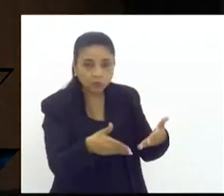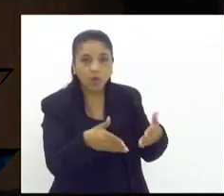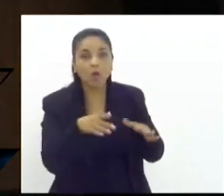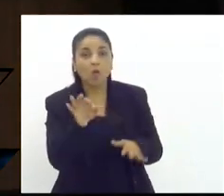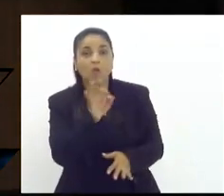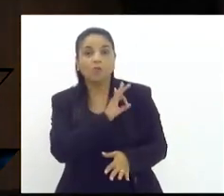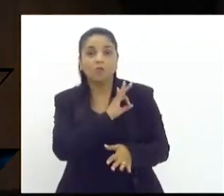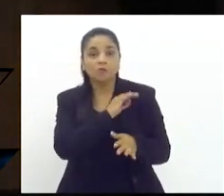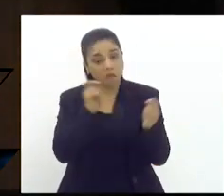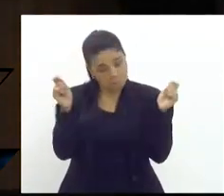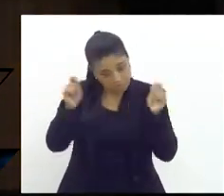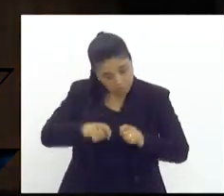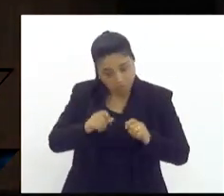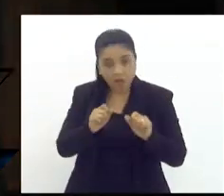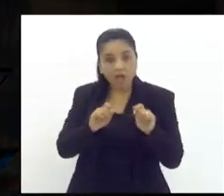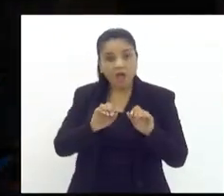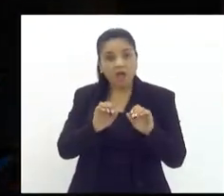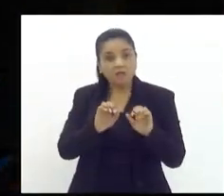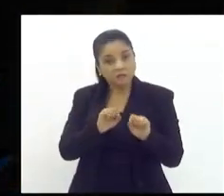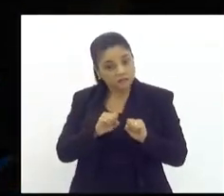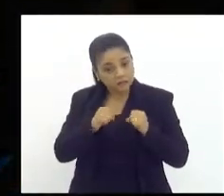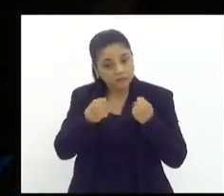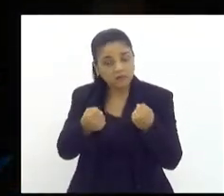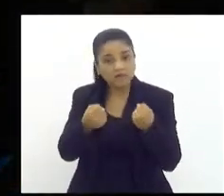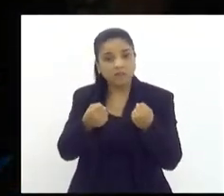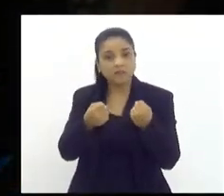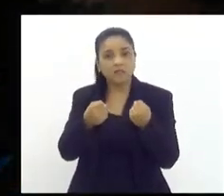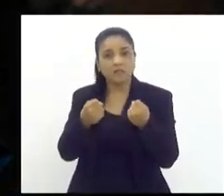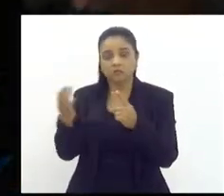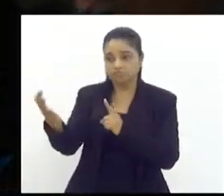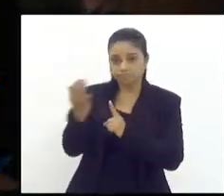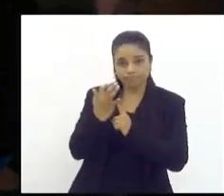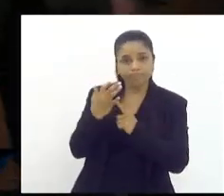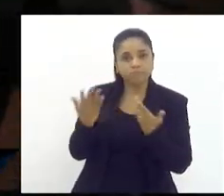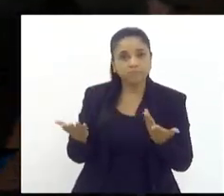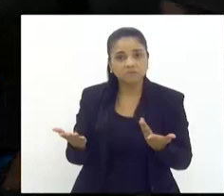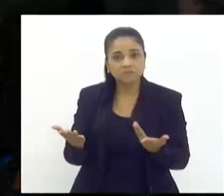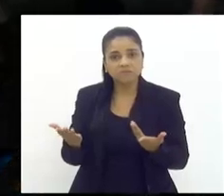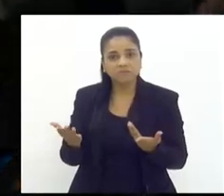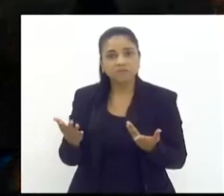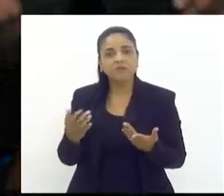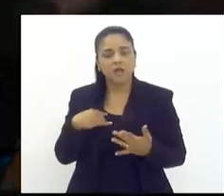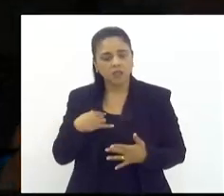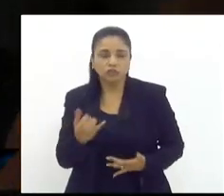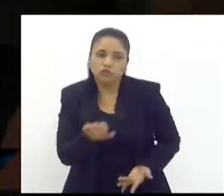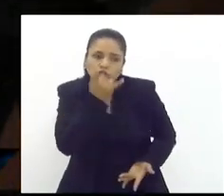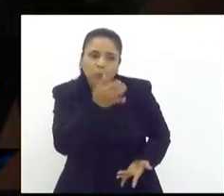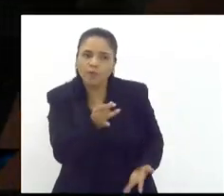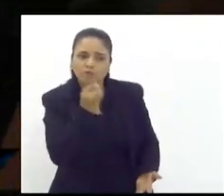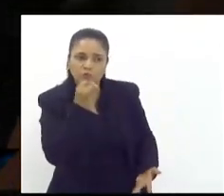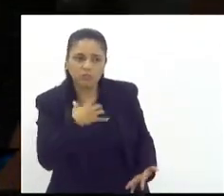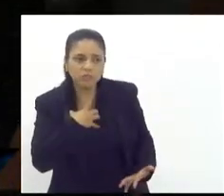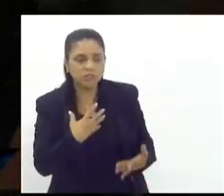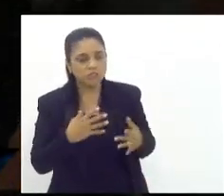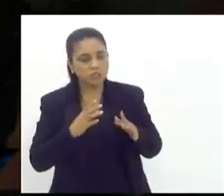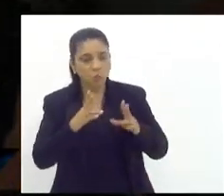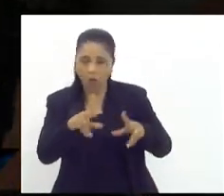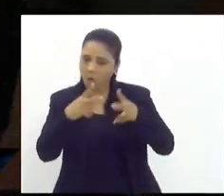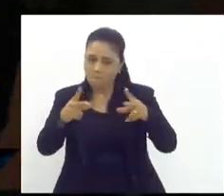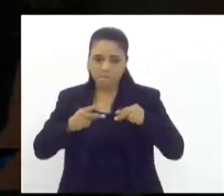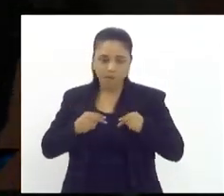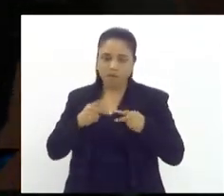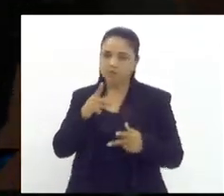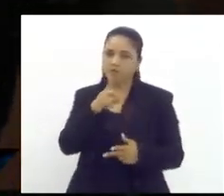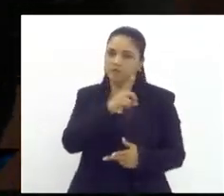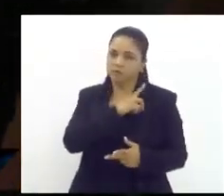policial possa se defender de qualquer ataque de qualquer esfera então desculpa muito me entristece não tô tirando o mérito da Defensoria que